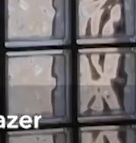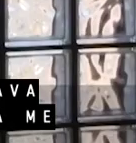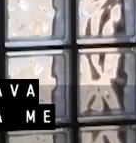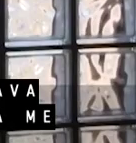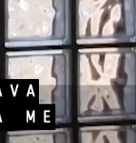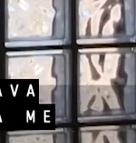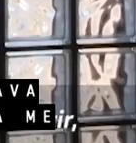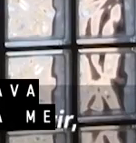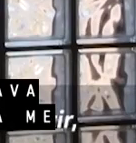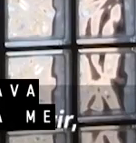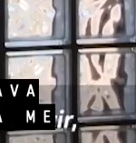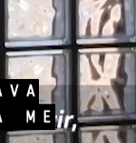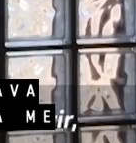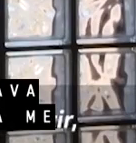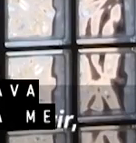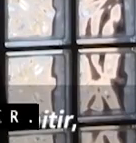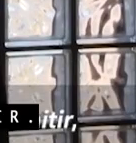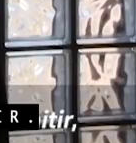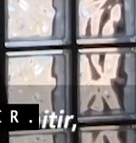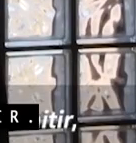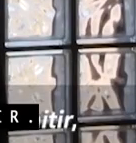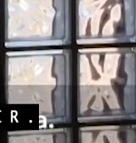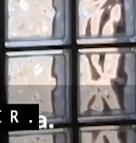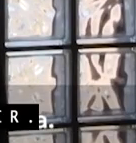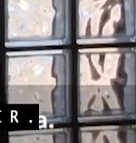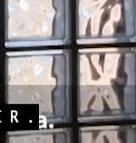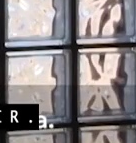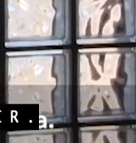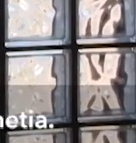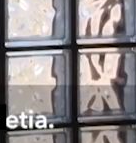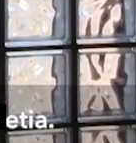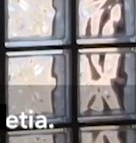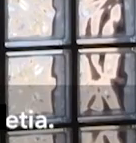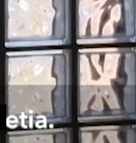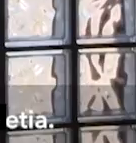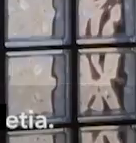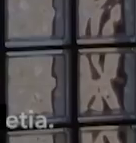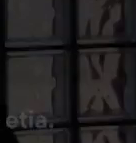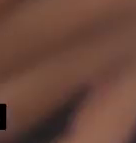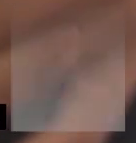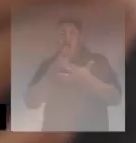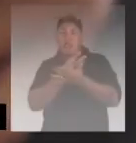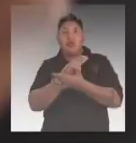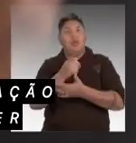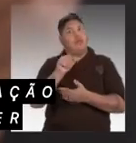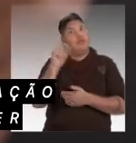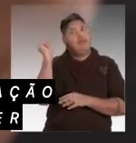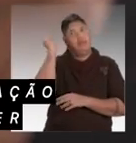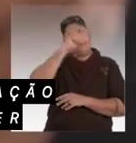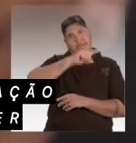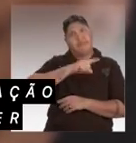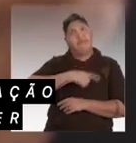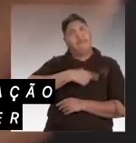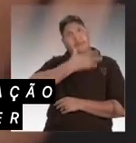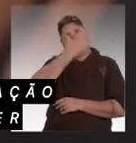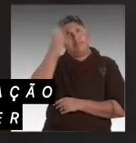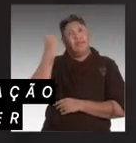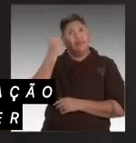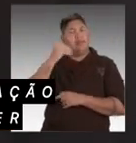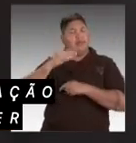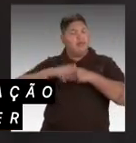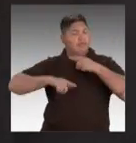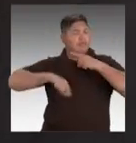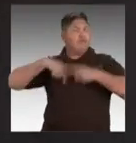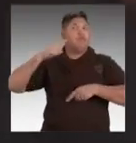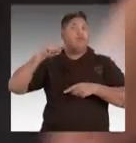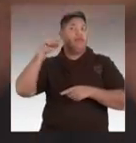Tudo que ele mandava eu fazer, ele ficava me ameaçando me demitir. Qualquer errinho que eu cometia. Uma situação difícil de esquecer